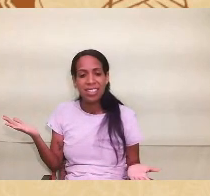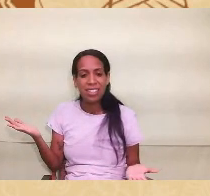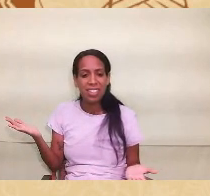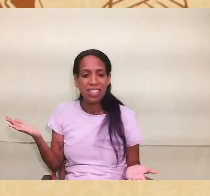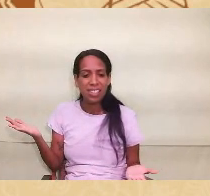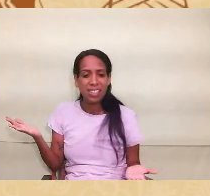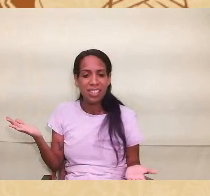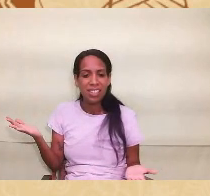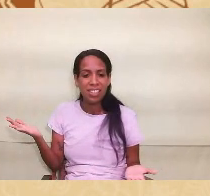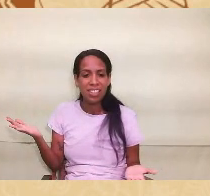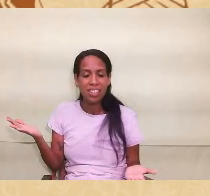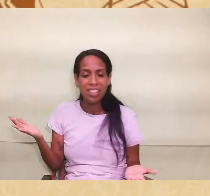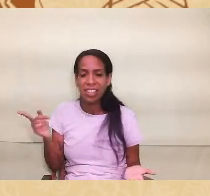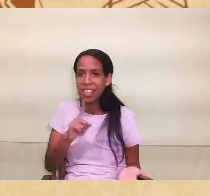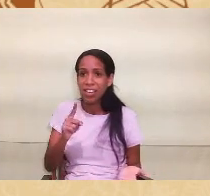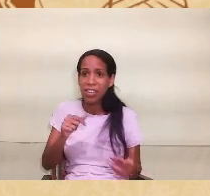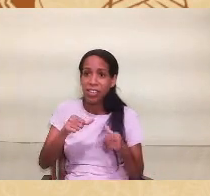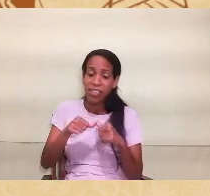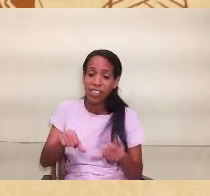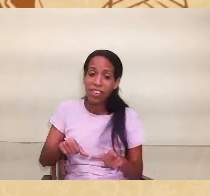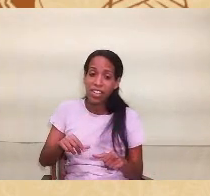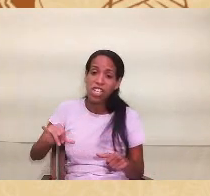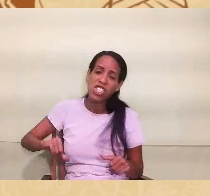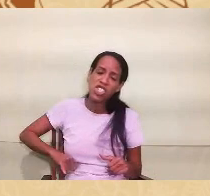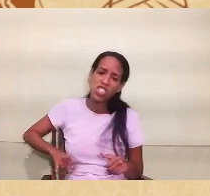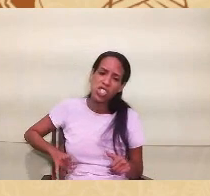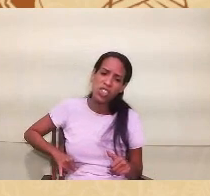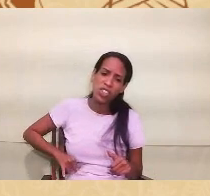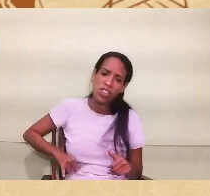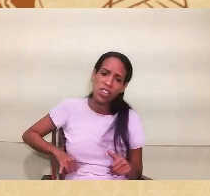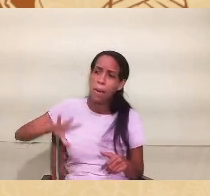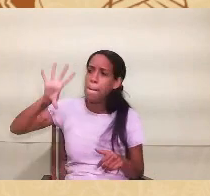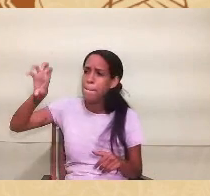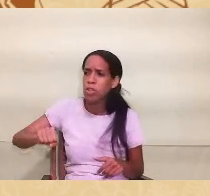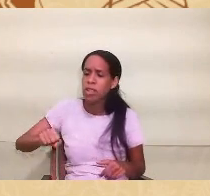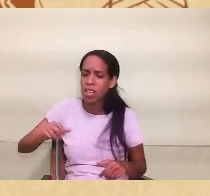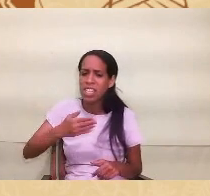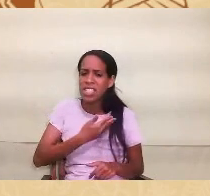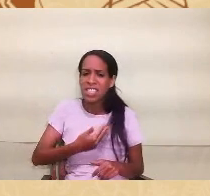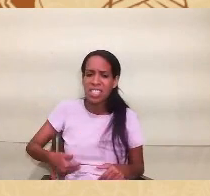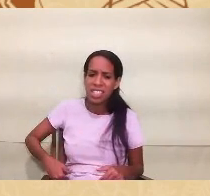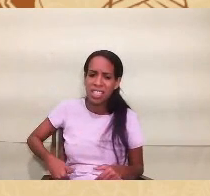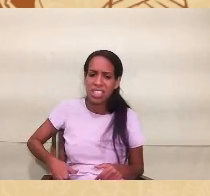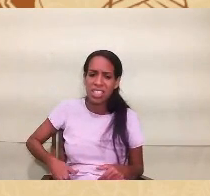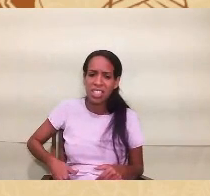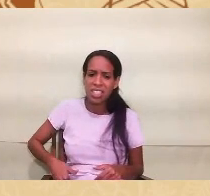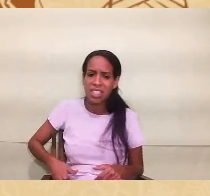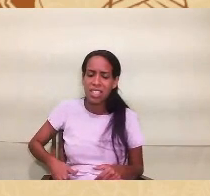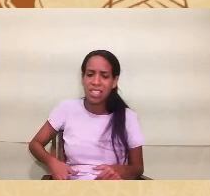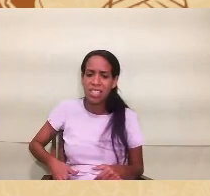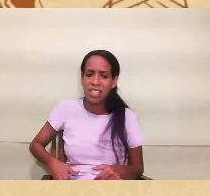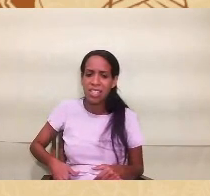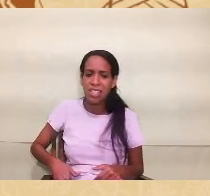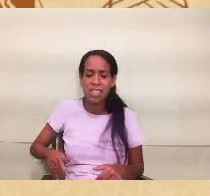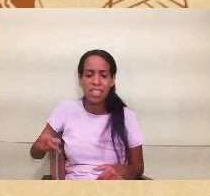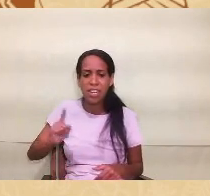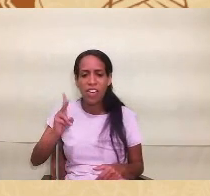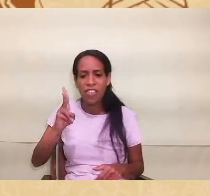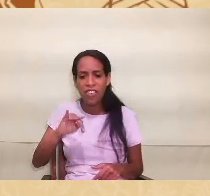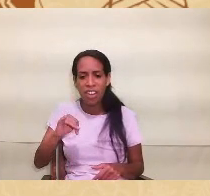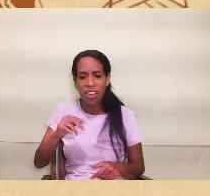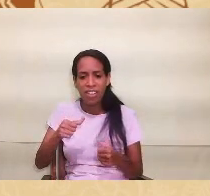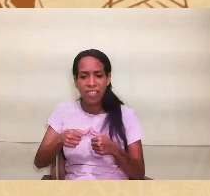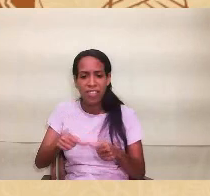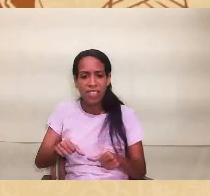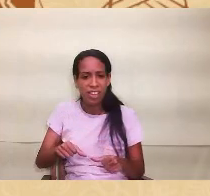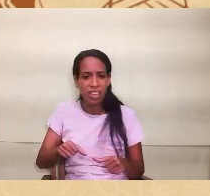Então, ele não vai ficar sofrendo para buscar uma cerveja para o cara que quer consumir uma cerveja gelada. Ele não vai, simplesmente não vai, porque